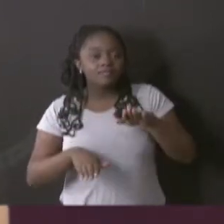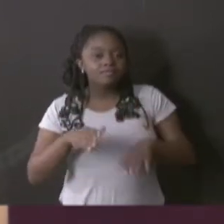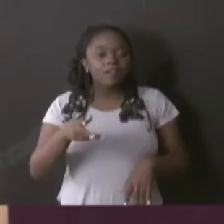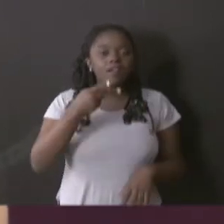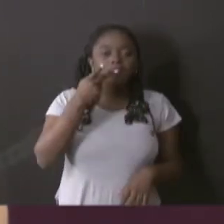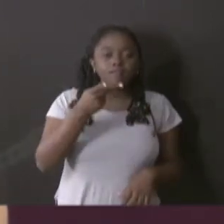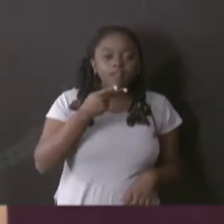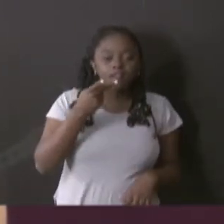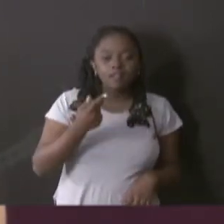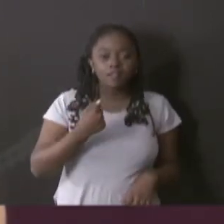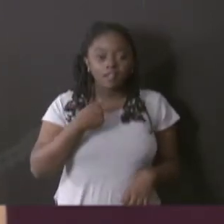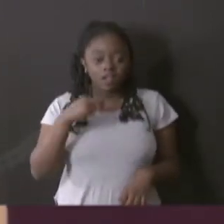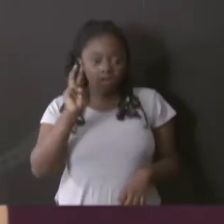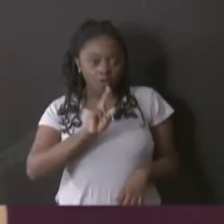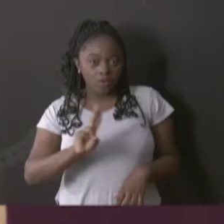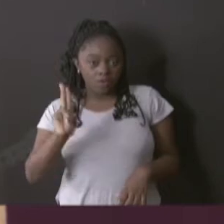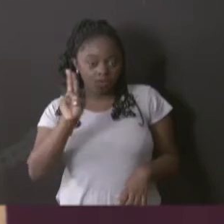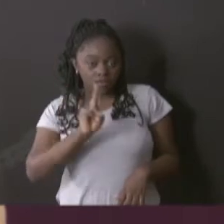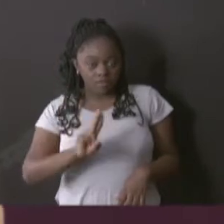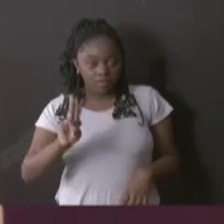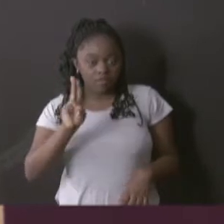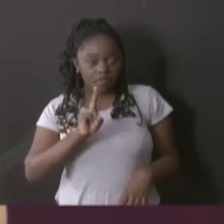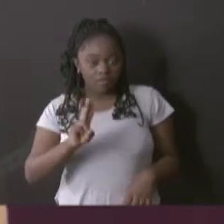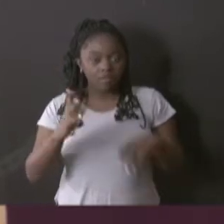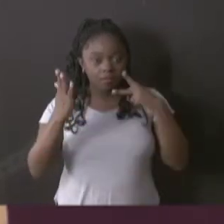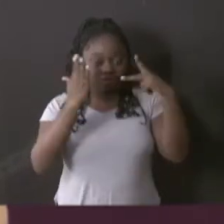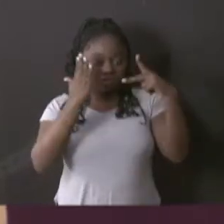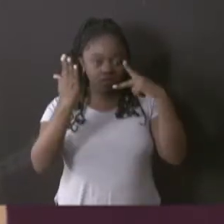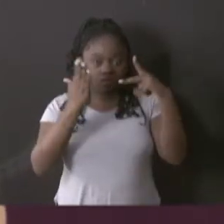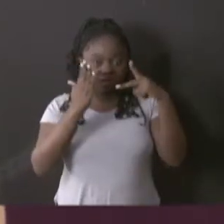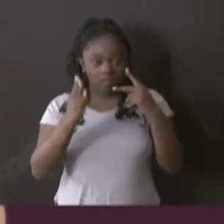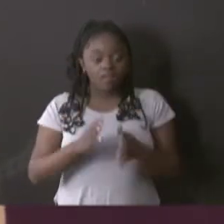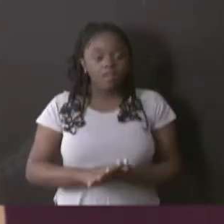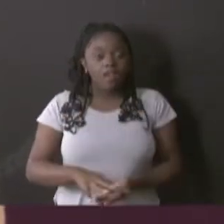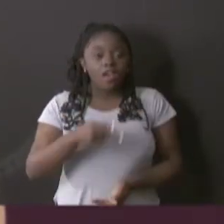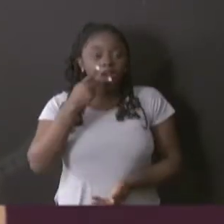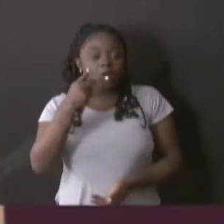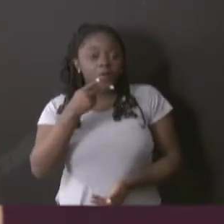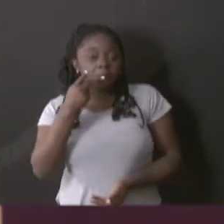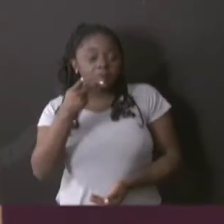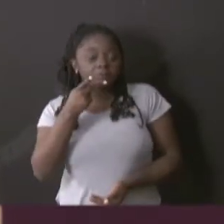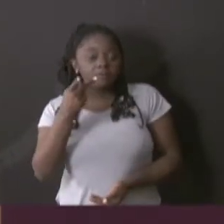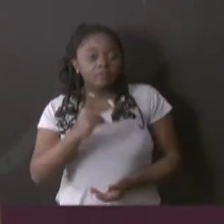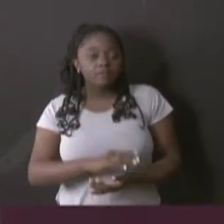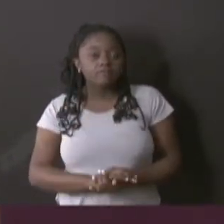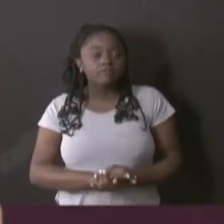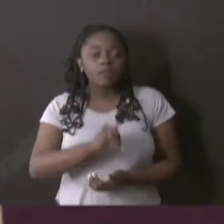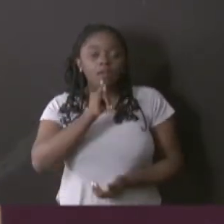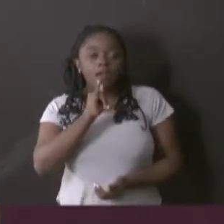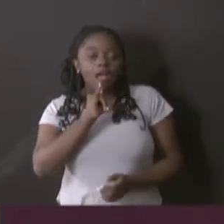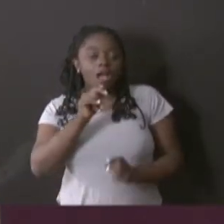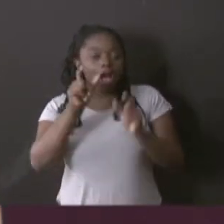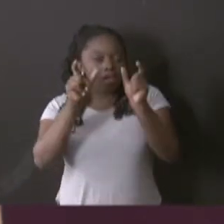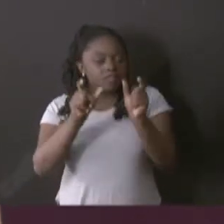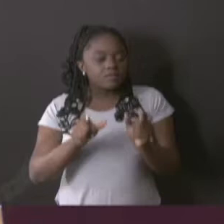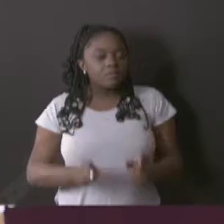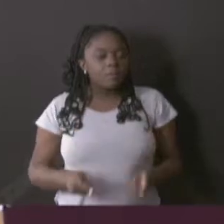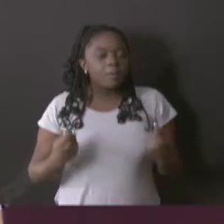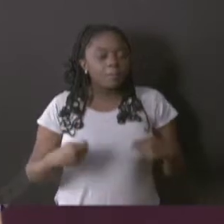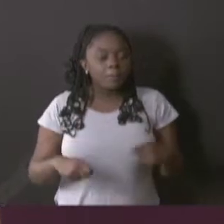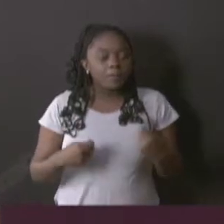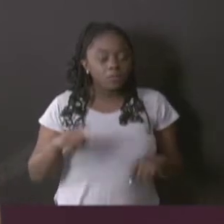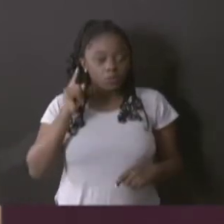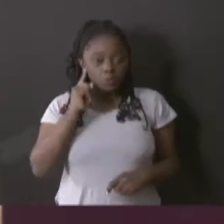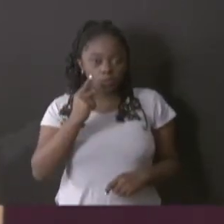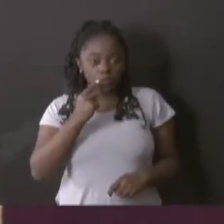que eu usei é baseada na psicanálise de uma fala subjetiva. Assim, as pessoas precisam dar voz ao